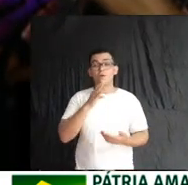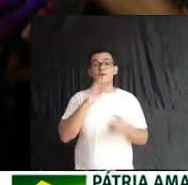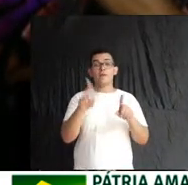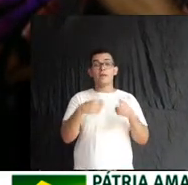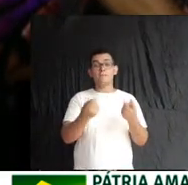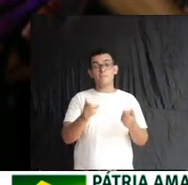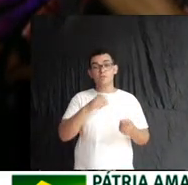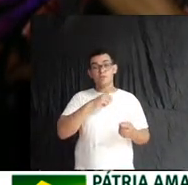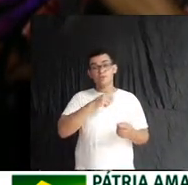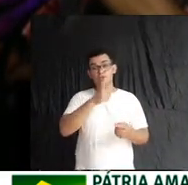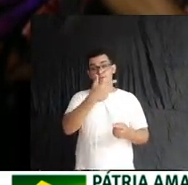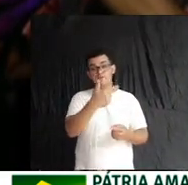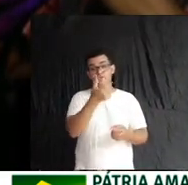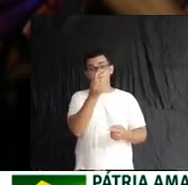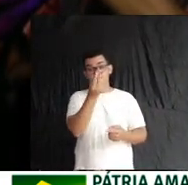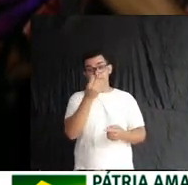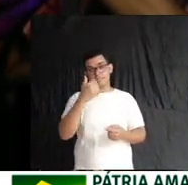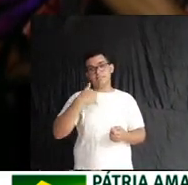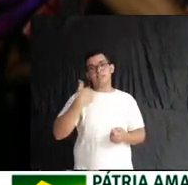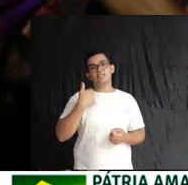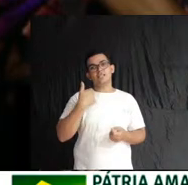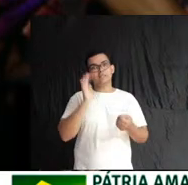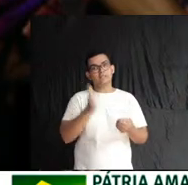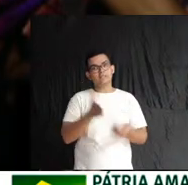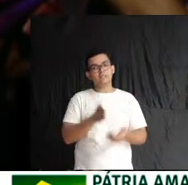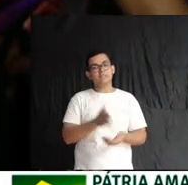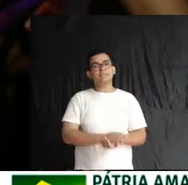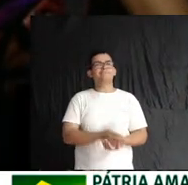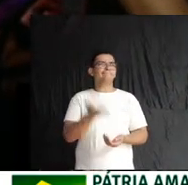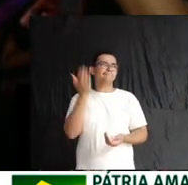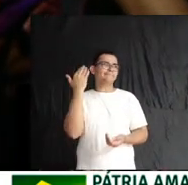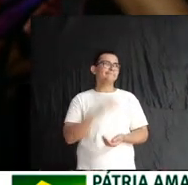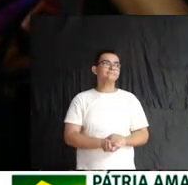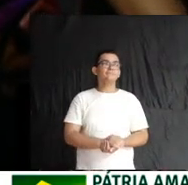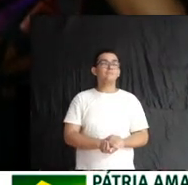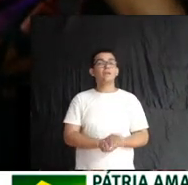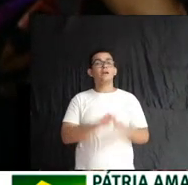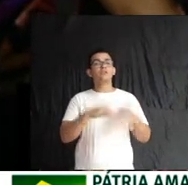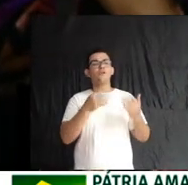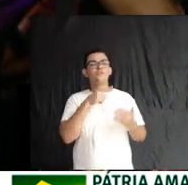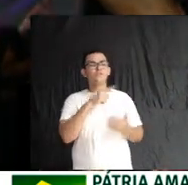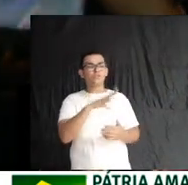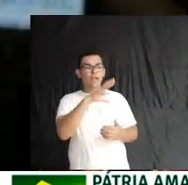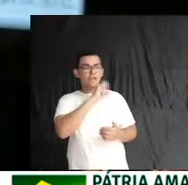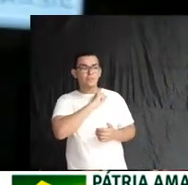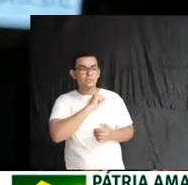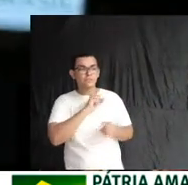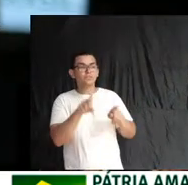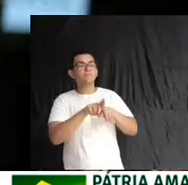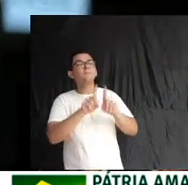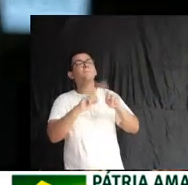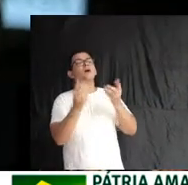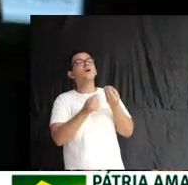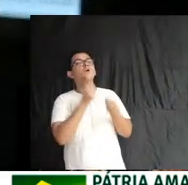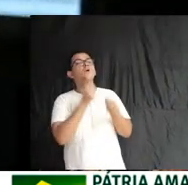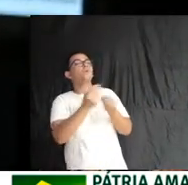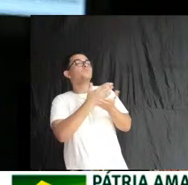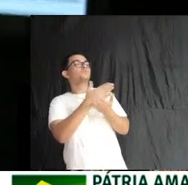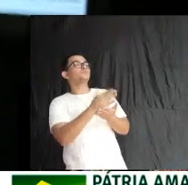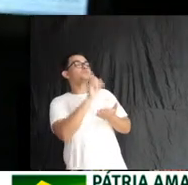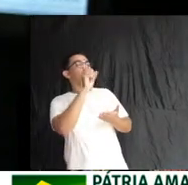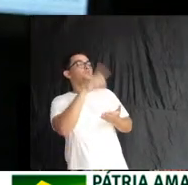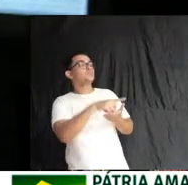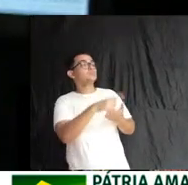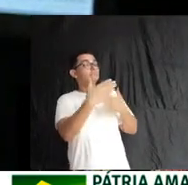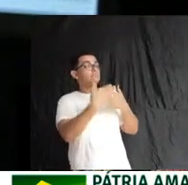26 anos. 26 anos? Sim. Aí você se apaixonou e... Como que você iniciou nessa